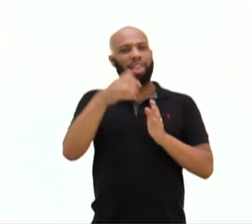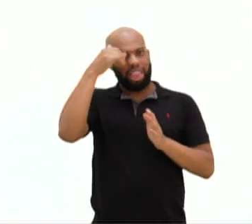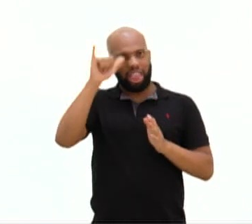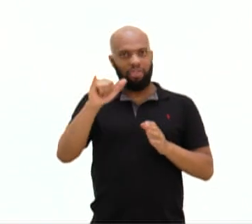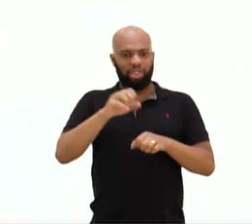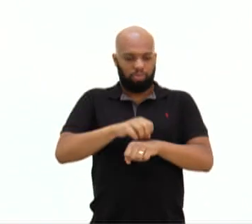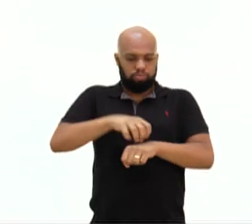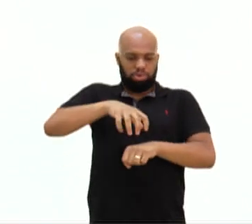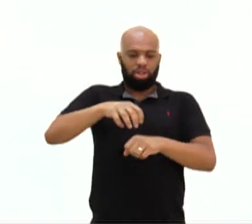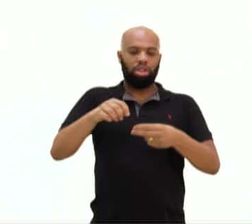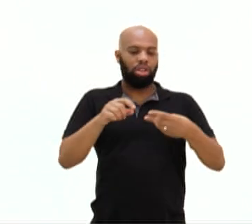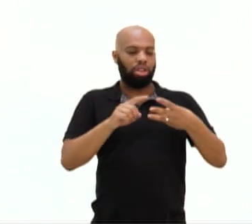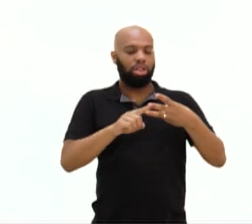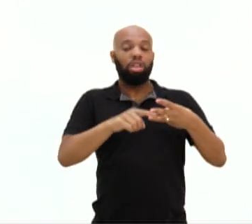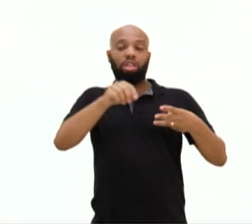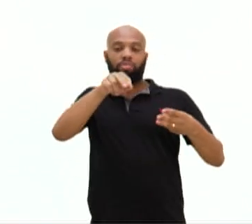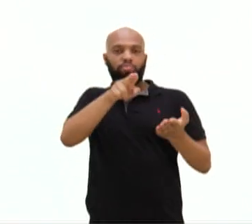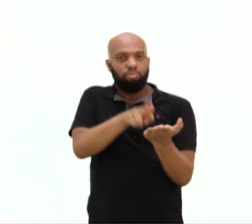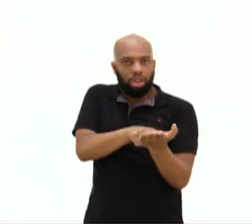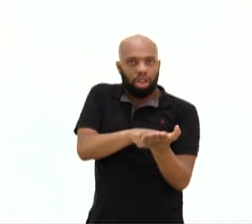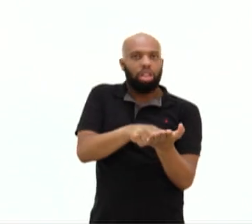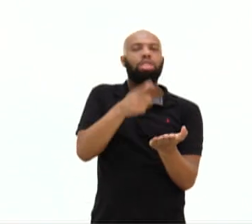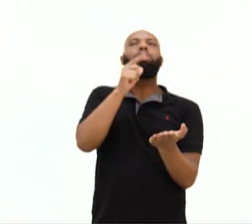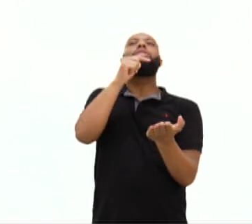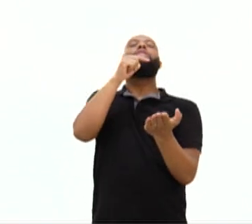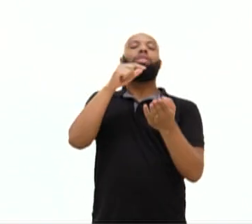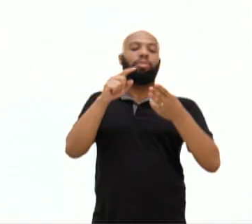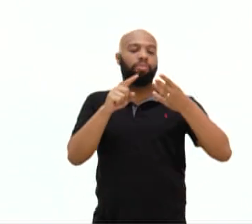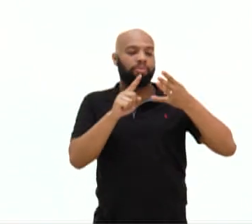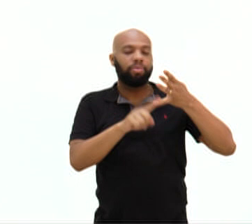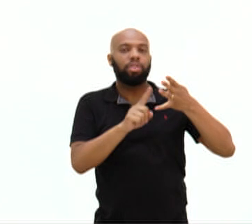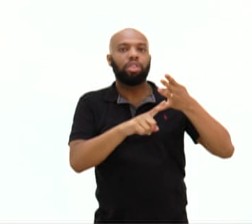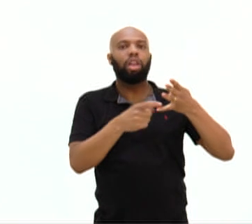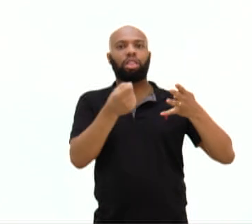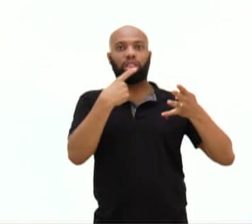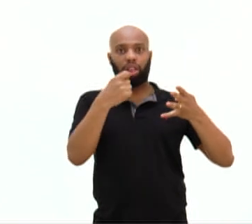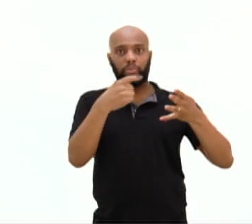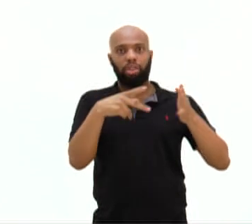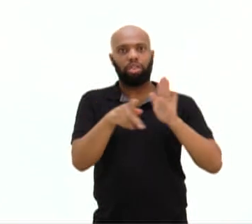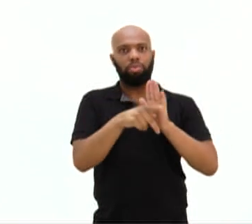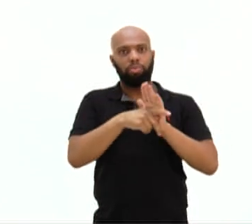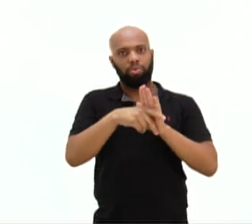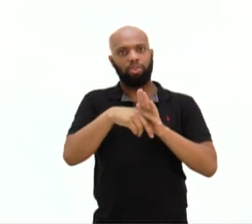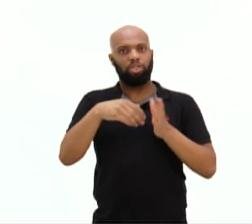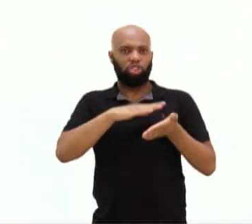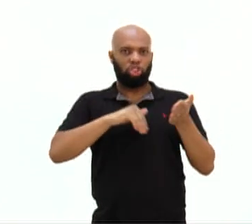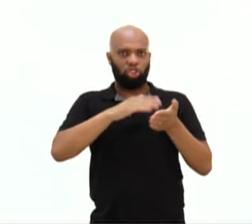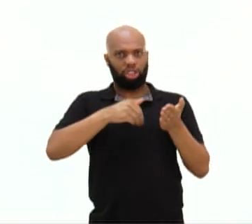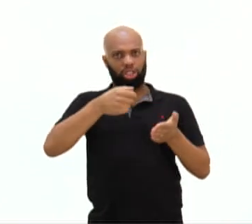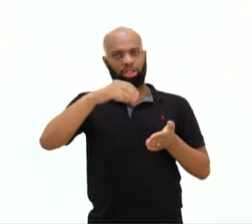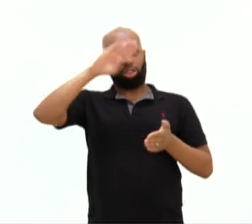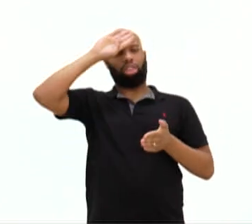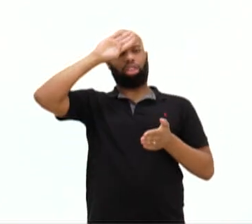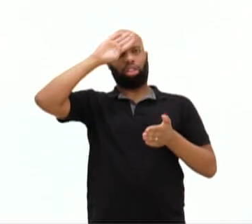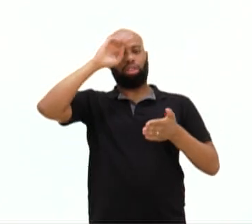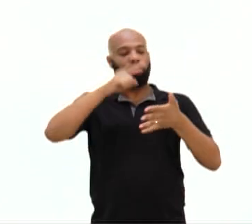C. Repouso e bastante ingestão de água? D. Uso de analgésico? Ou letra E. Uso de